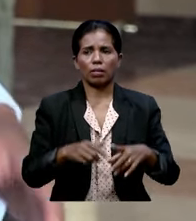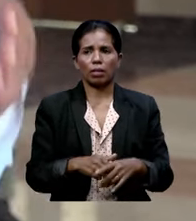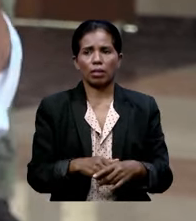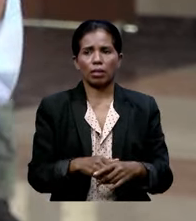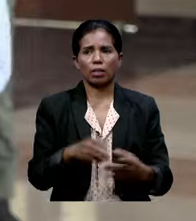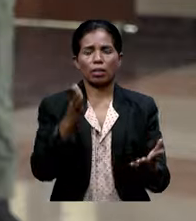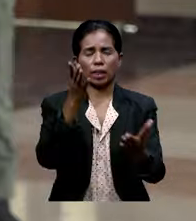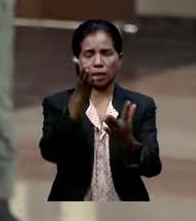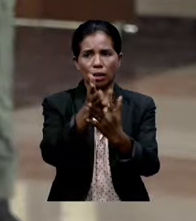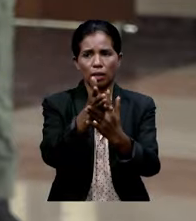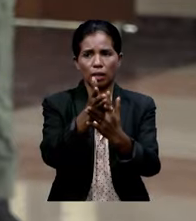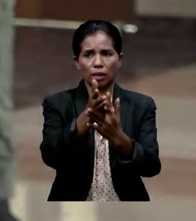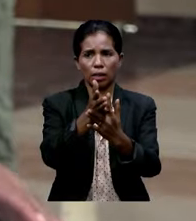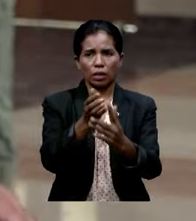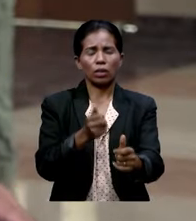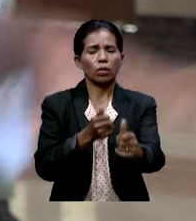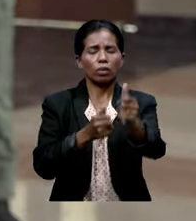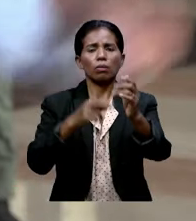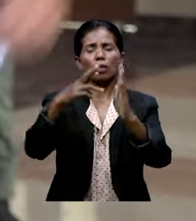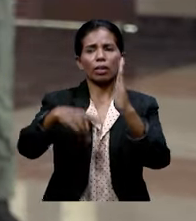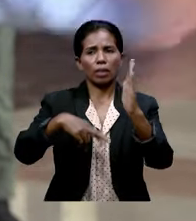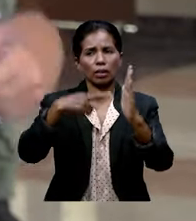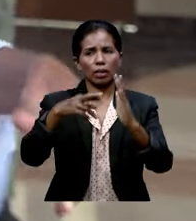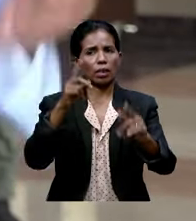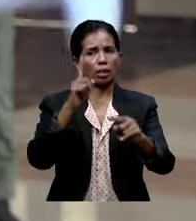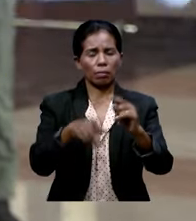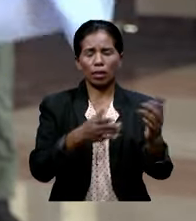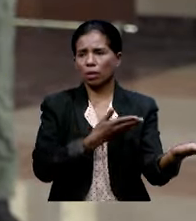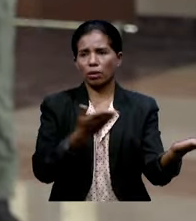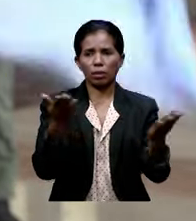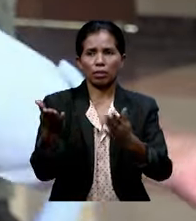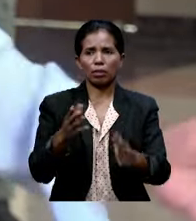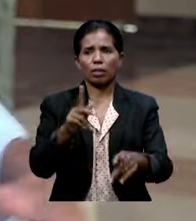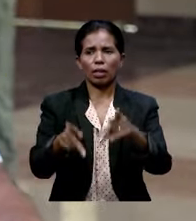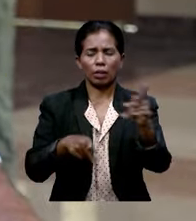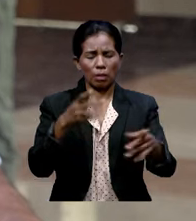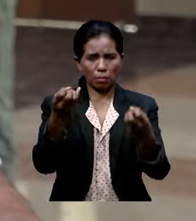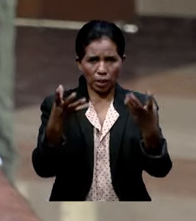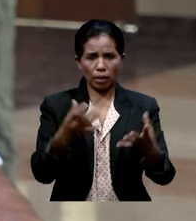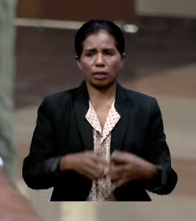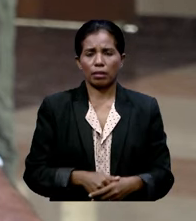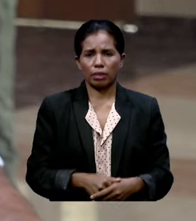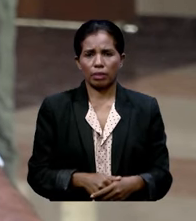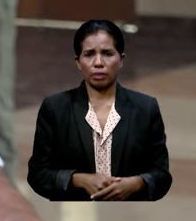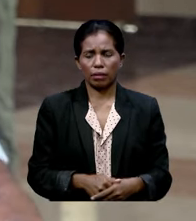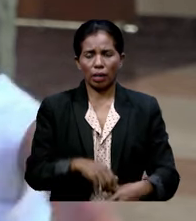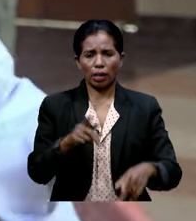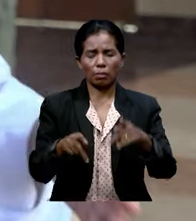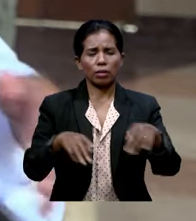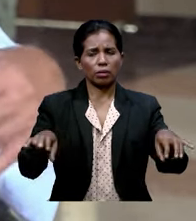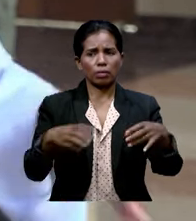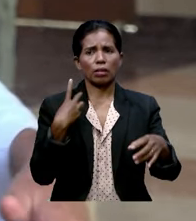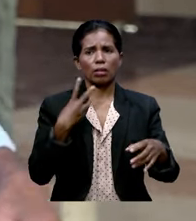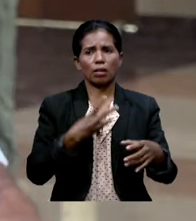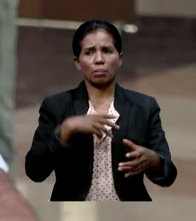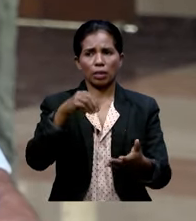também a tem que ter regras. Nossa, está-me a dizer, casuais para barra, guira. A mim está-me